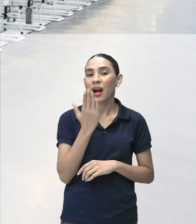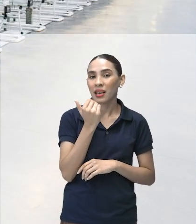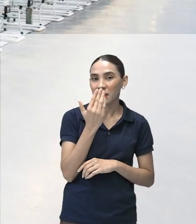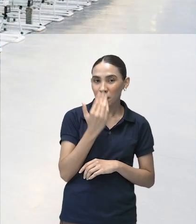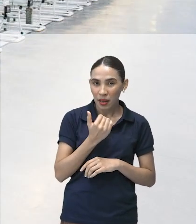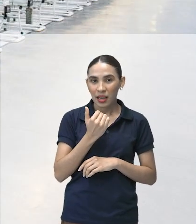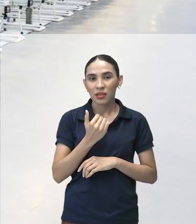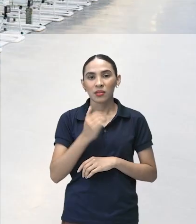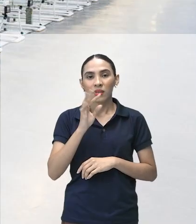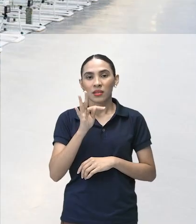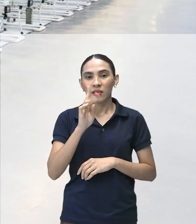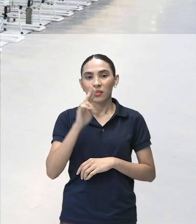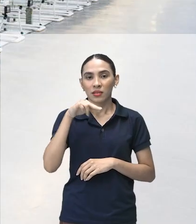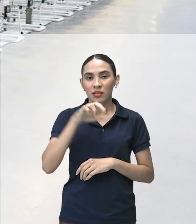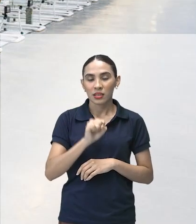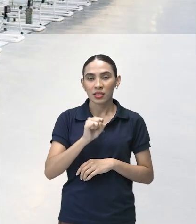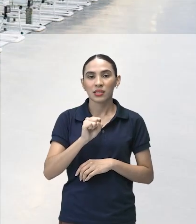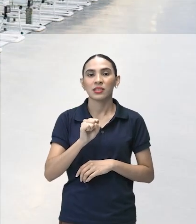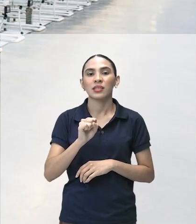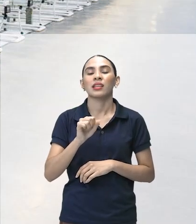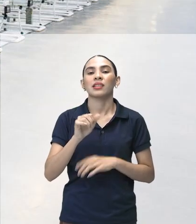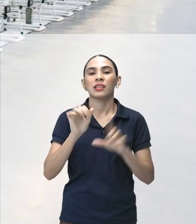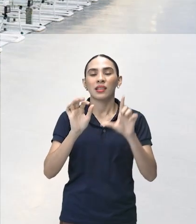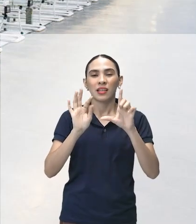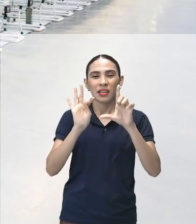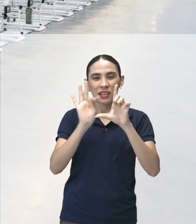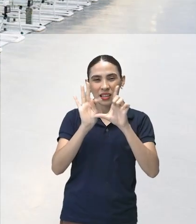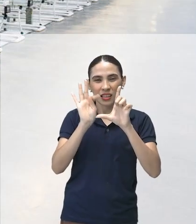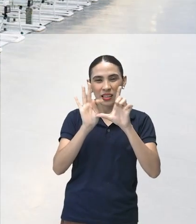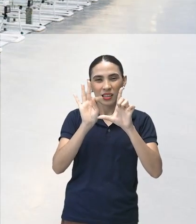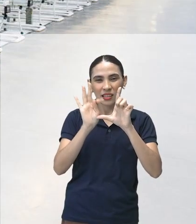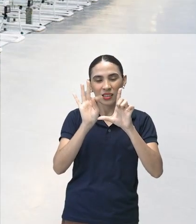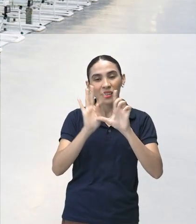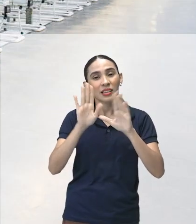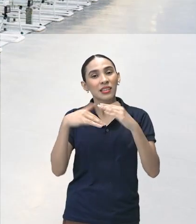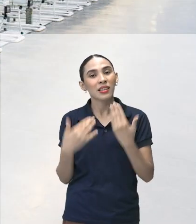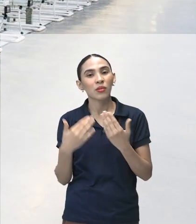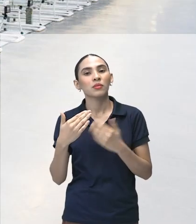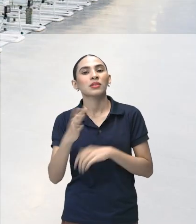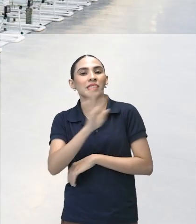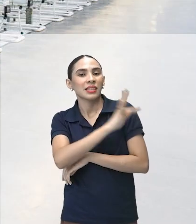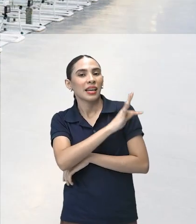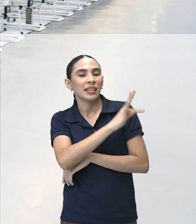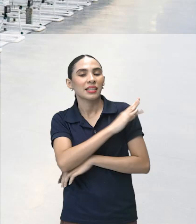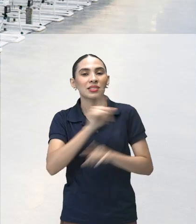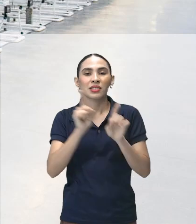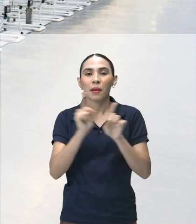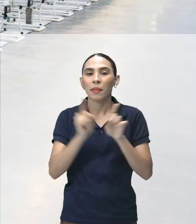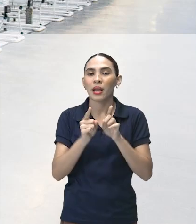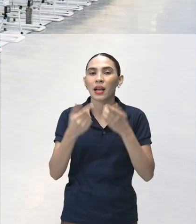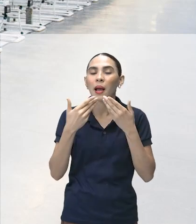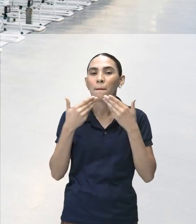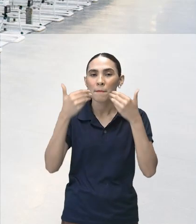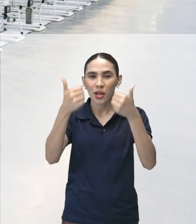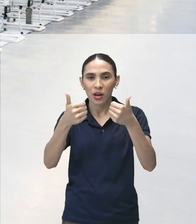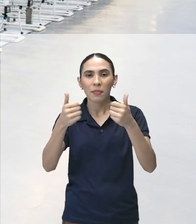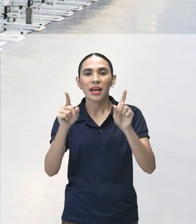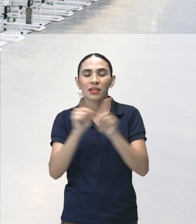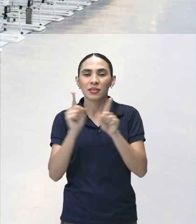alimentos transgênicos, tá? As transgênicas ali. Então, as técnicas, né, de melhoramento,